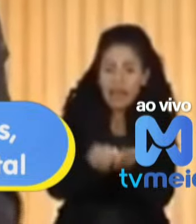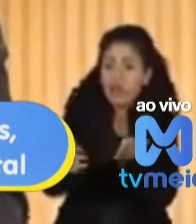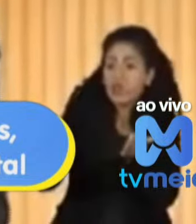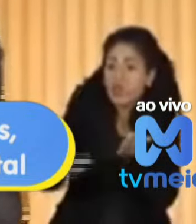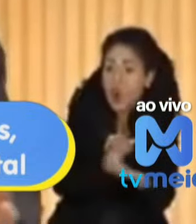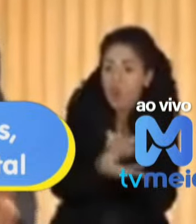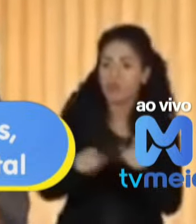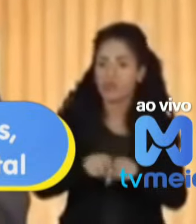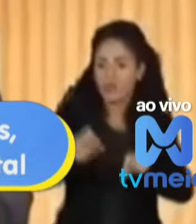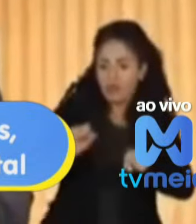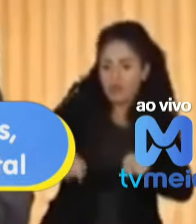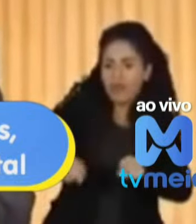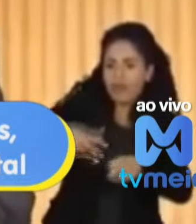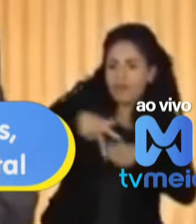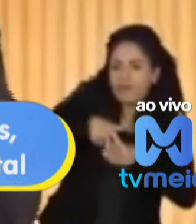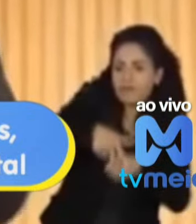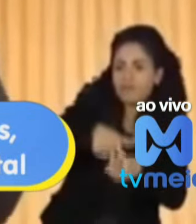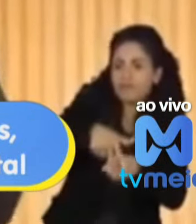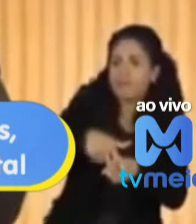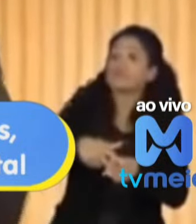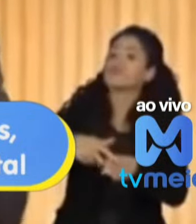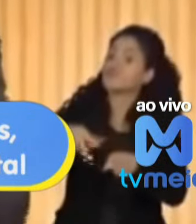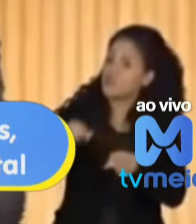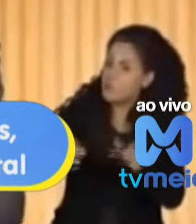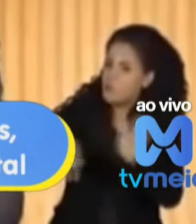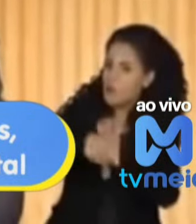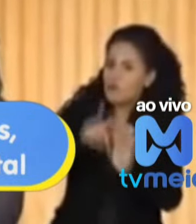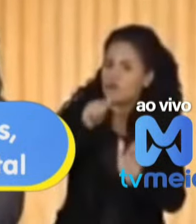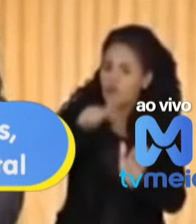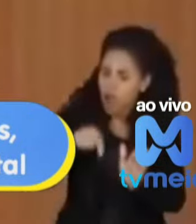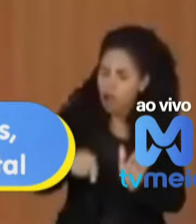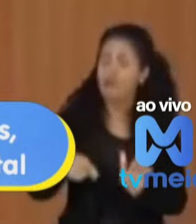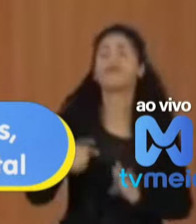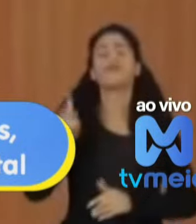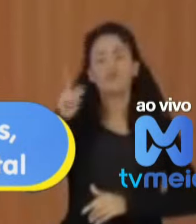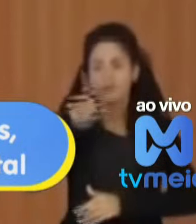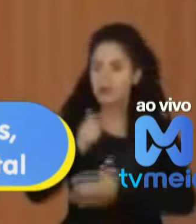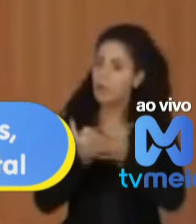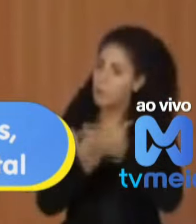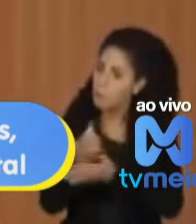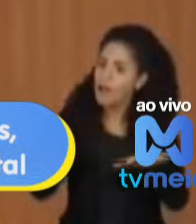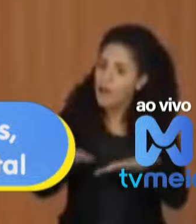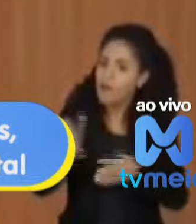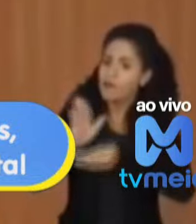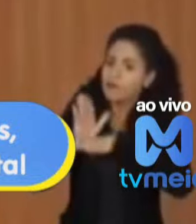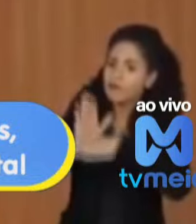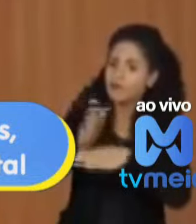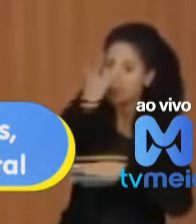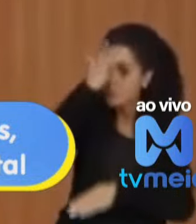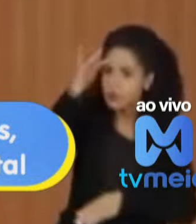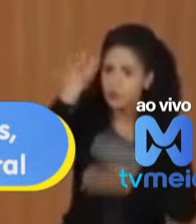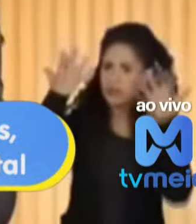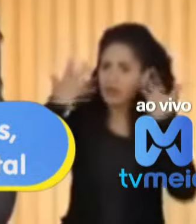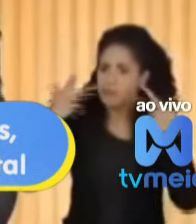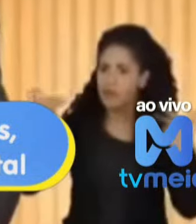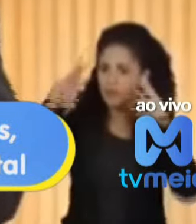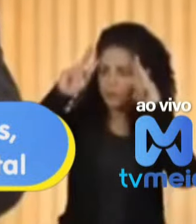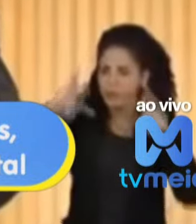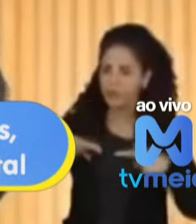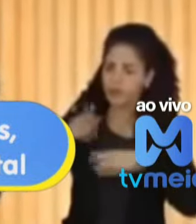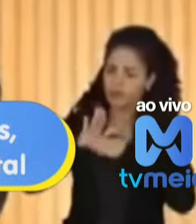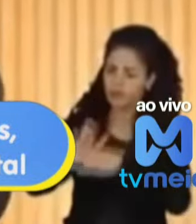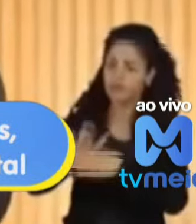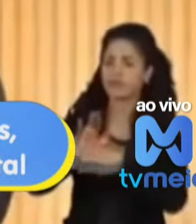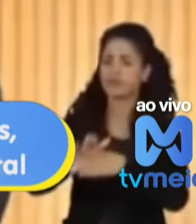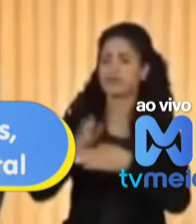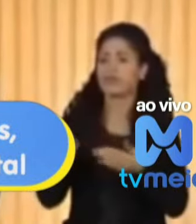enquanto a tragédia ainda acaba continuando ali obviamente e o desespero e a necessidade da população também seria